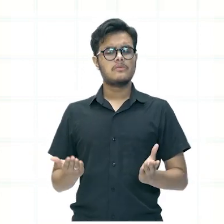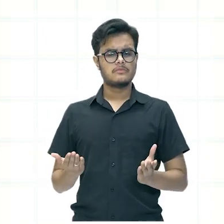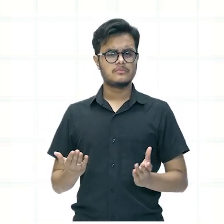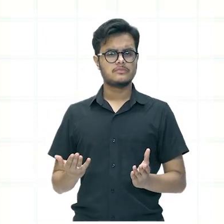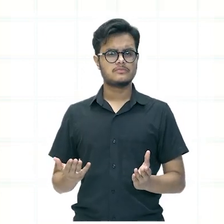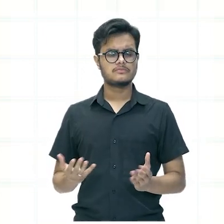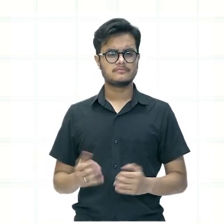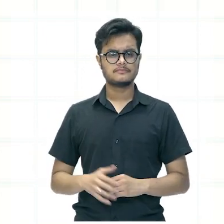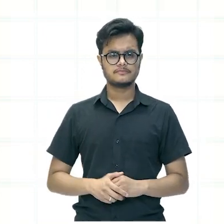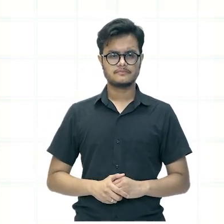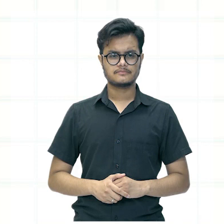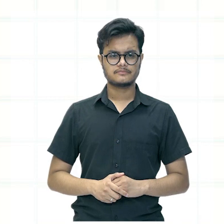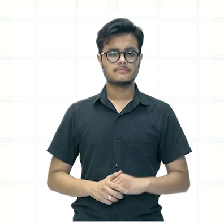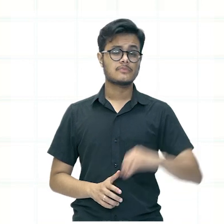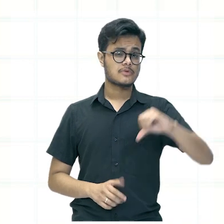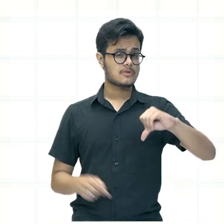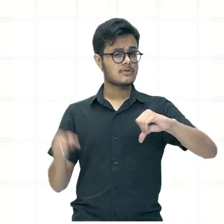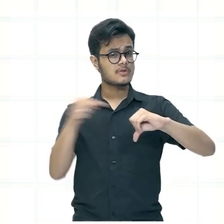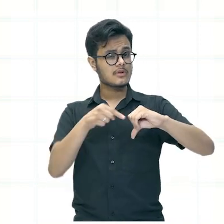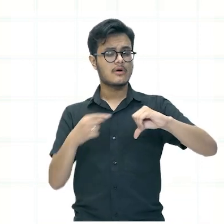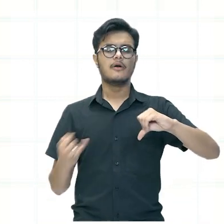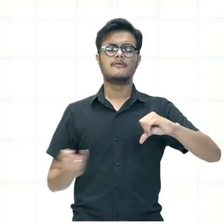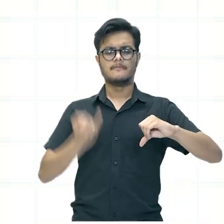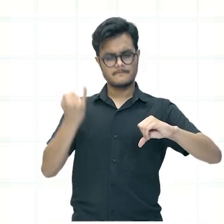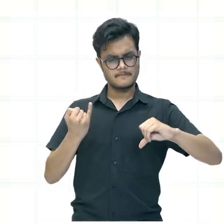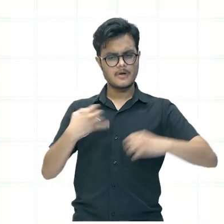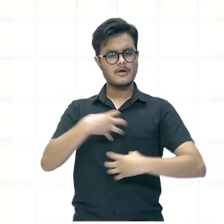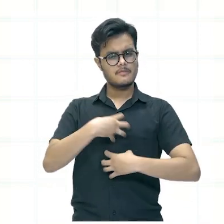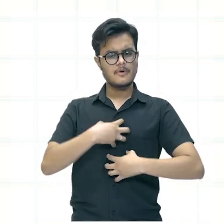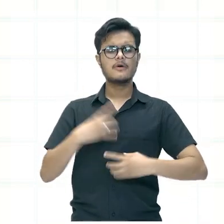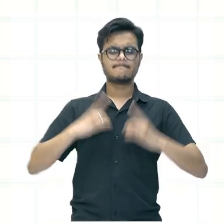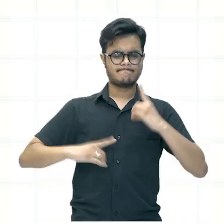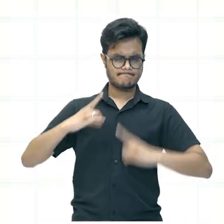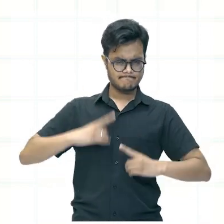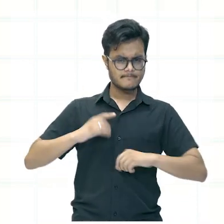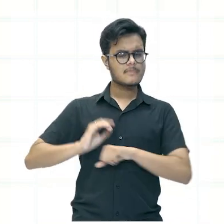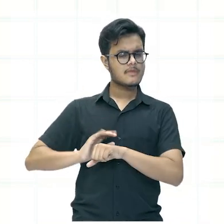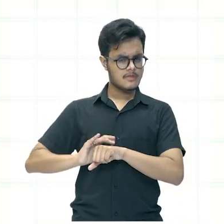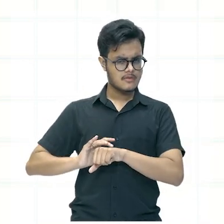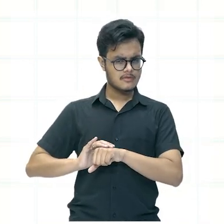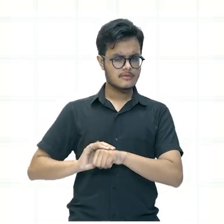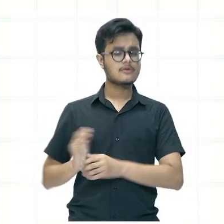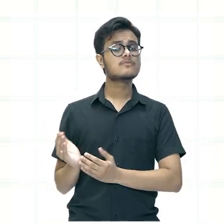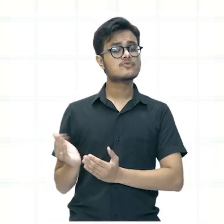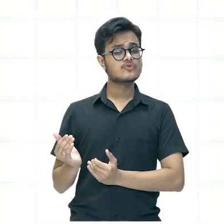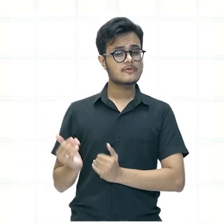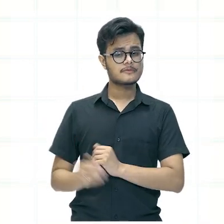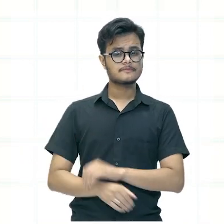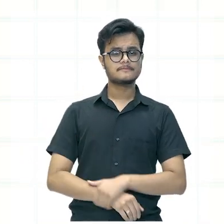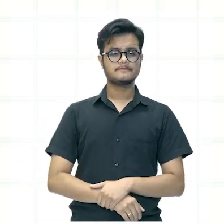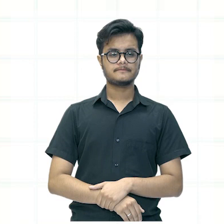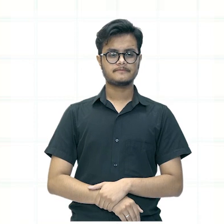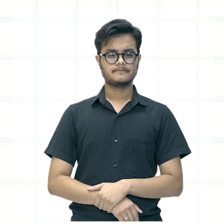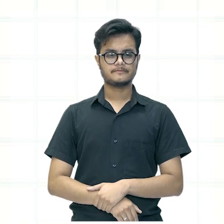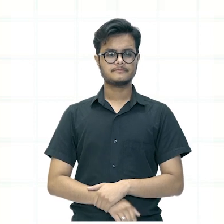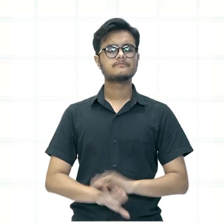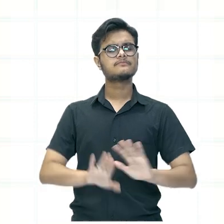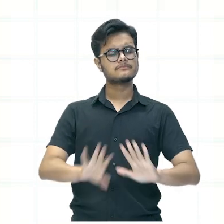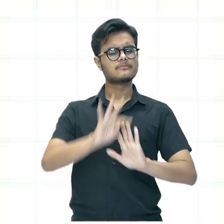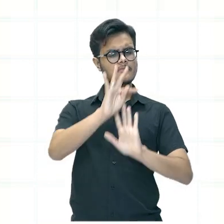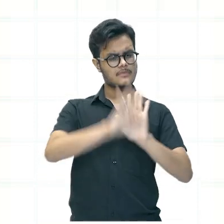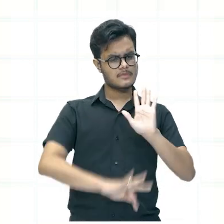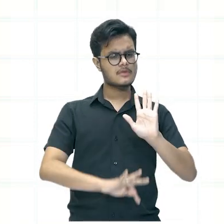Sinais. 9 sinais do quê? Da depressão dos adolescentes. Então, ele vai mostrar uma pequena lista com